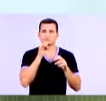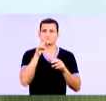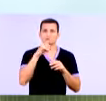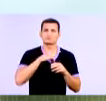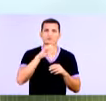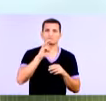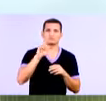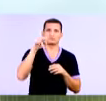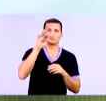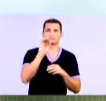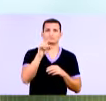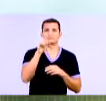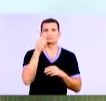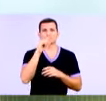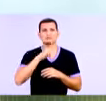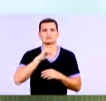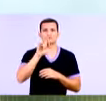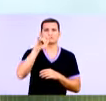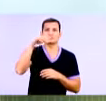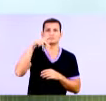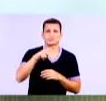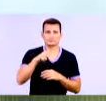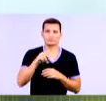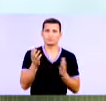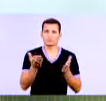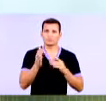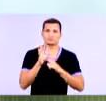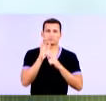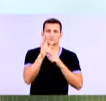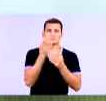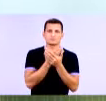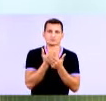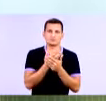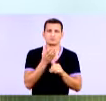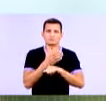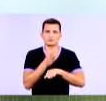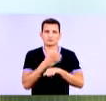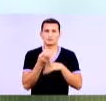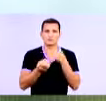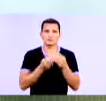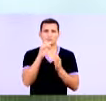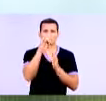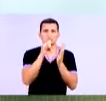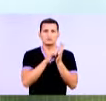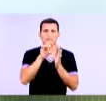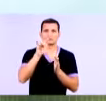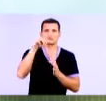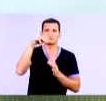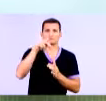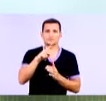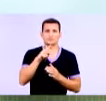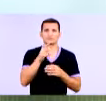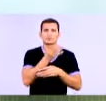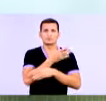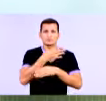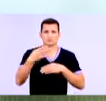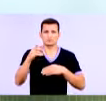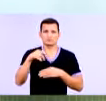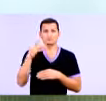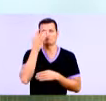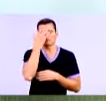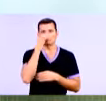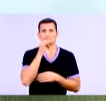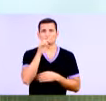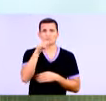GIMP. E nós mostramos na aula de hoje, né, de forma prática, como você instala o GIMP no Windows, que é muito fácil, né? Se você